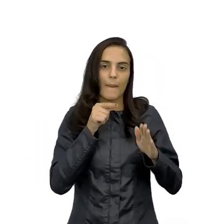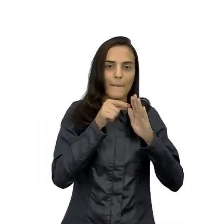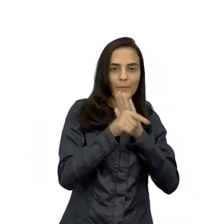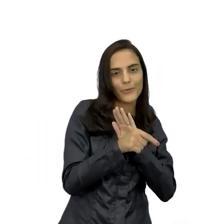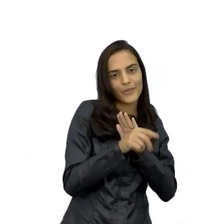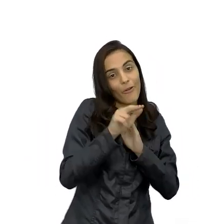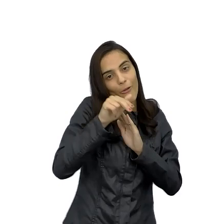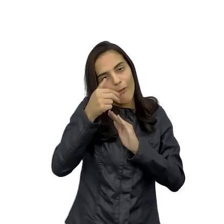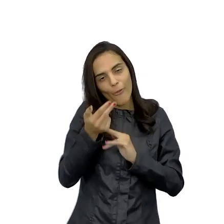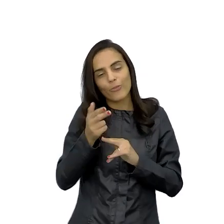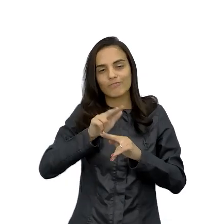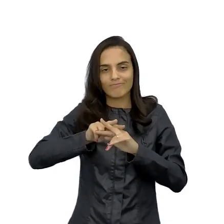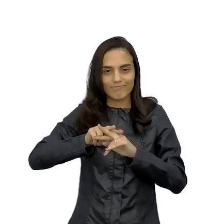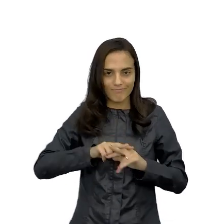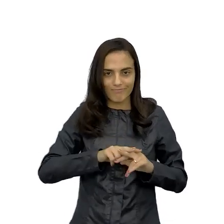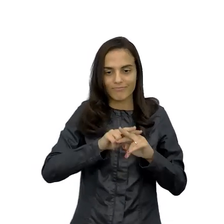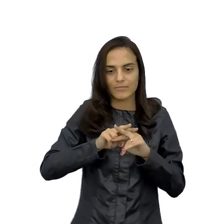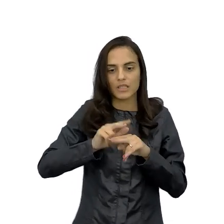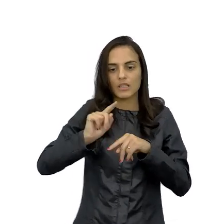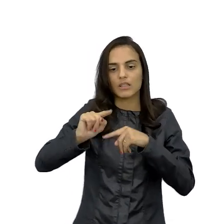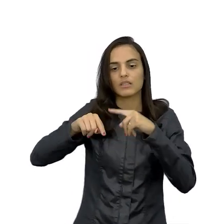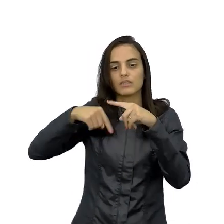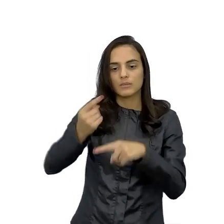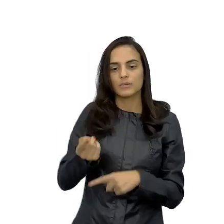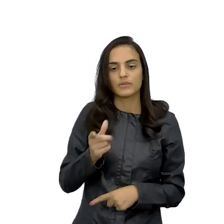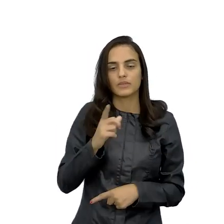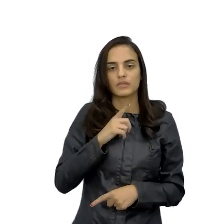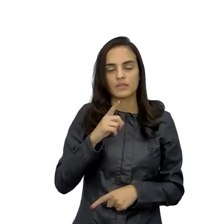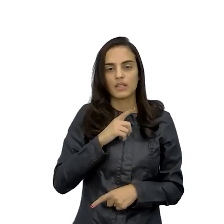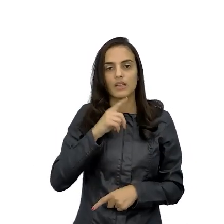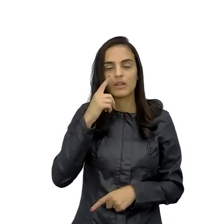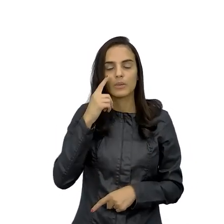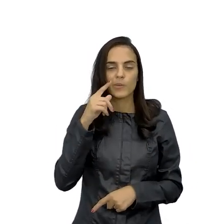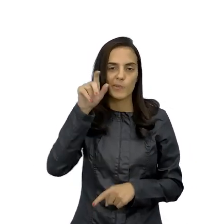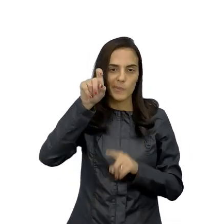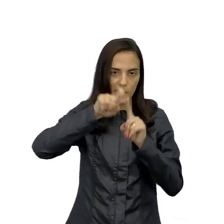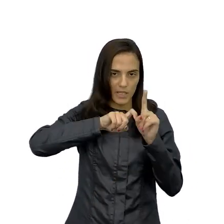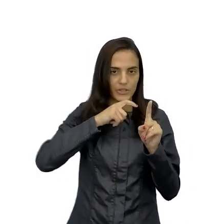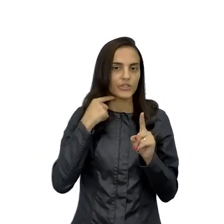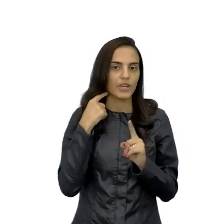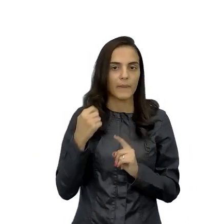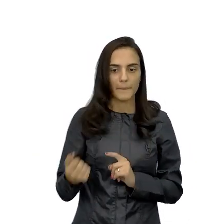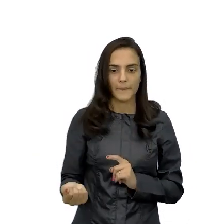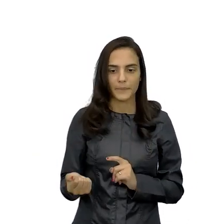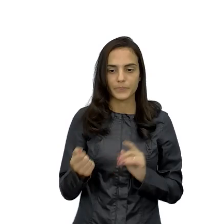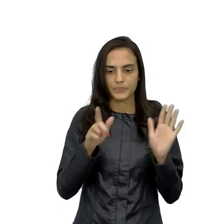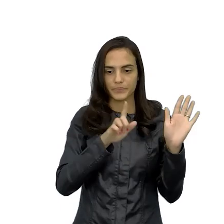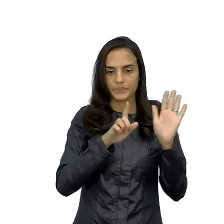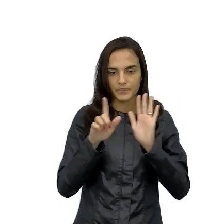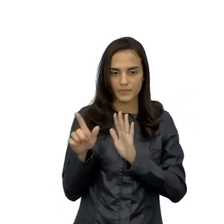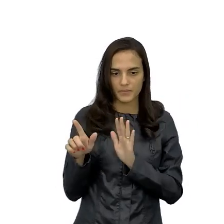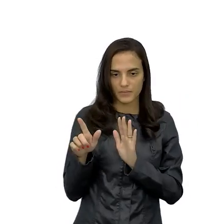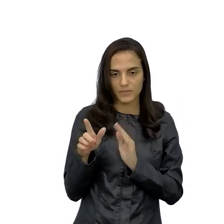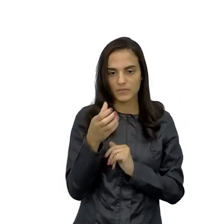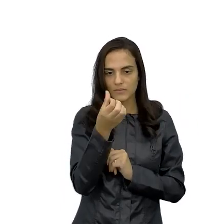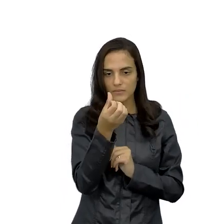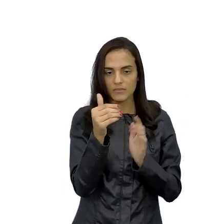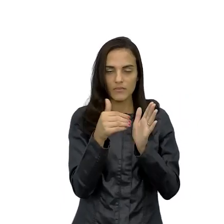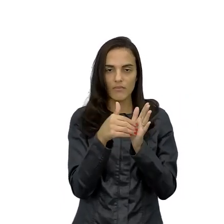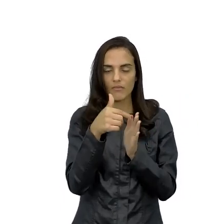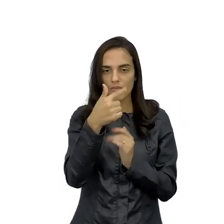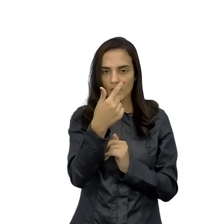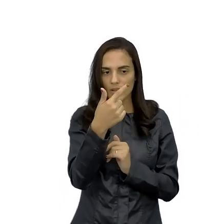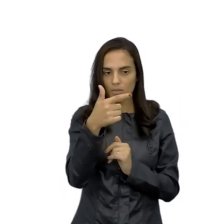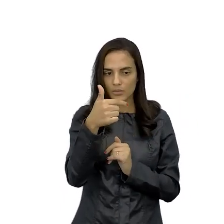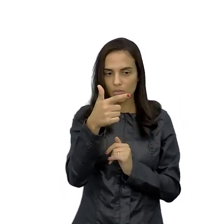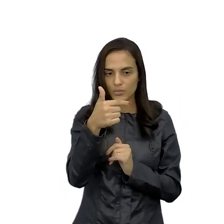aprofundar ou recuperar. E depois a gente tem lá em abril, a semana de 6 a 12, a semana